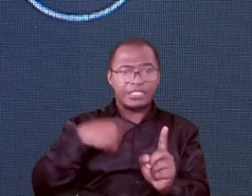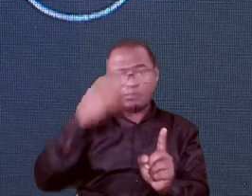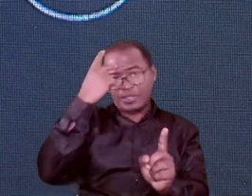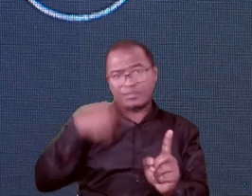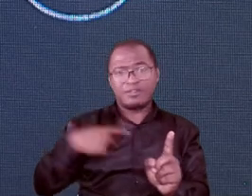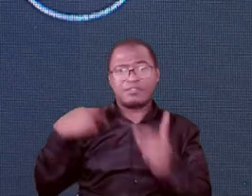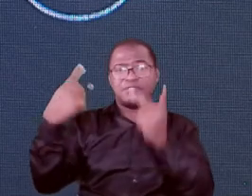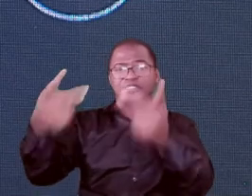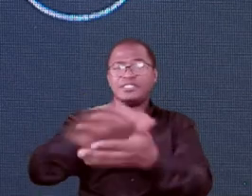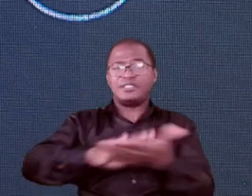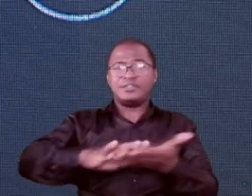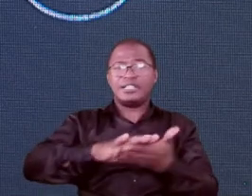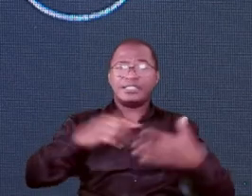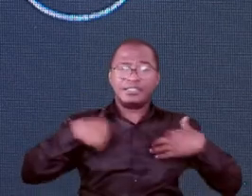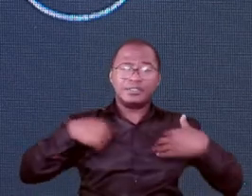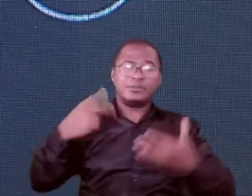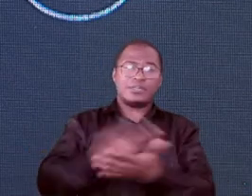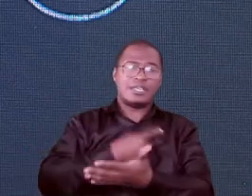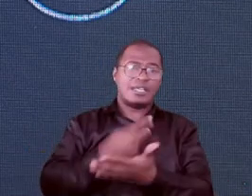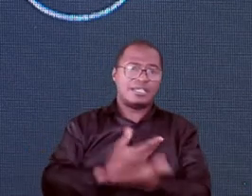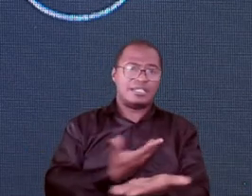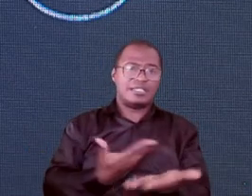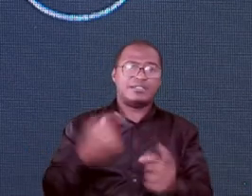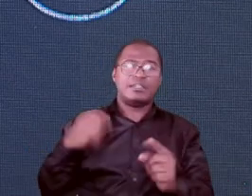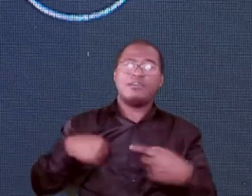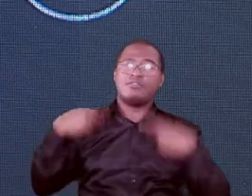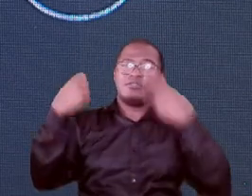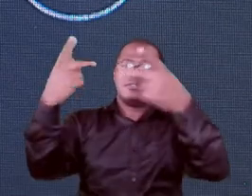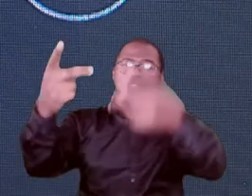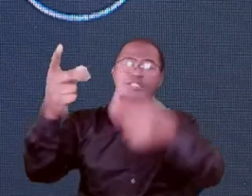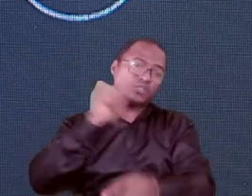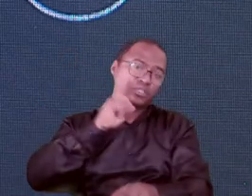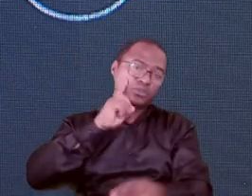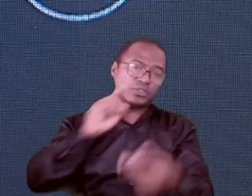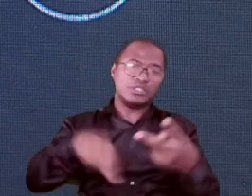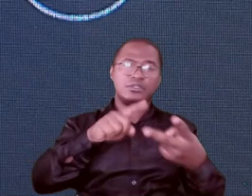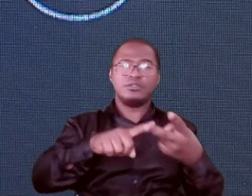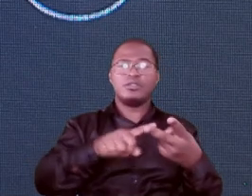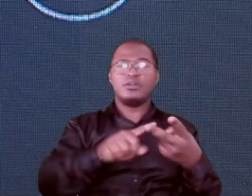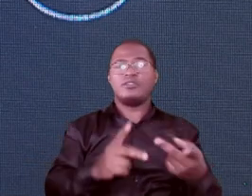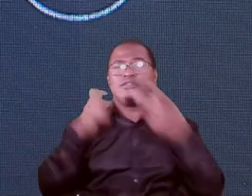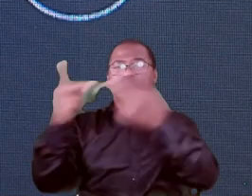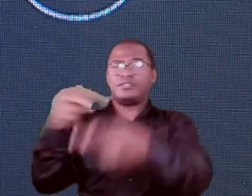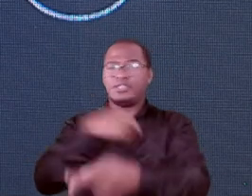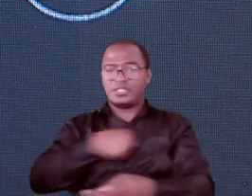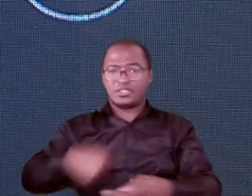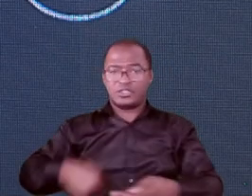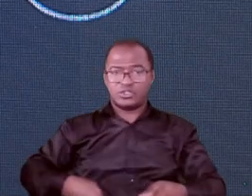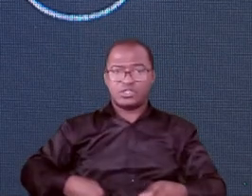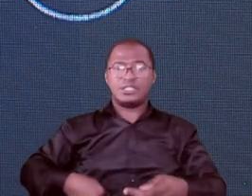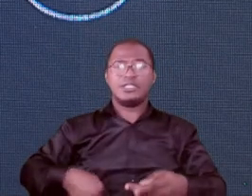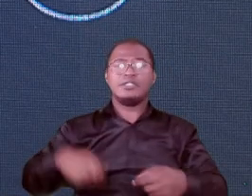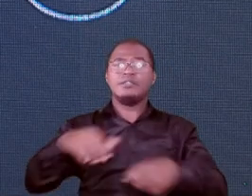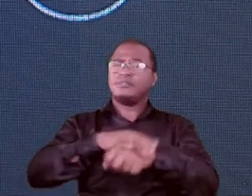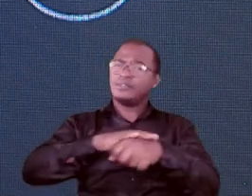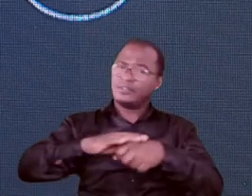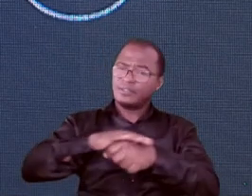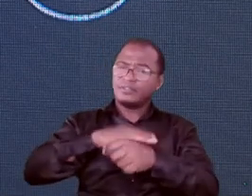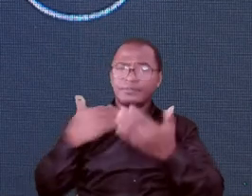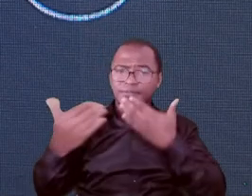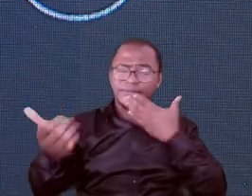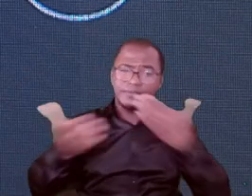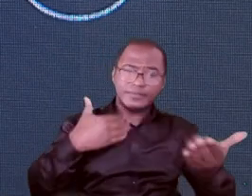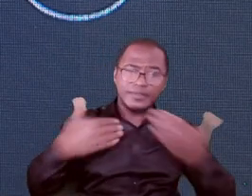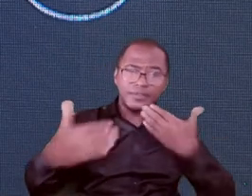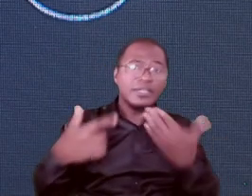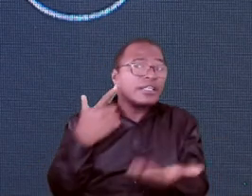vou para os Estados Unidos depois China já foi assim tem que tem que tá falando tem que estar conversando tem que estar sentindo o cliente